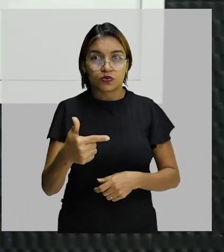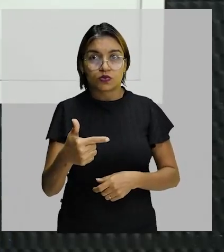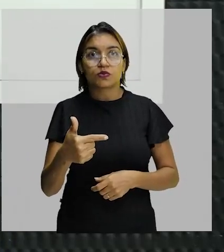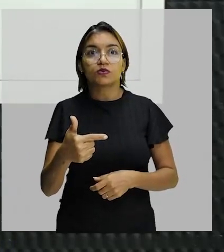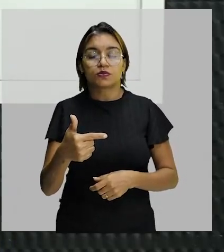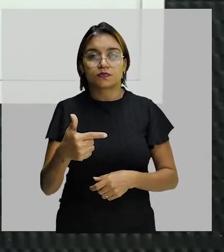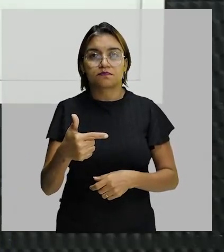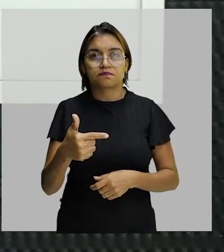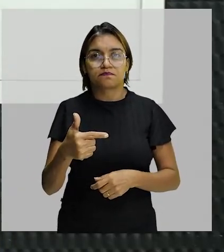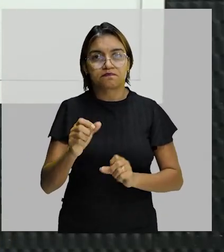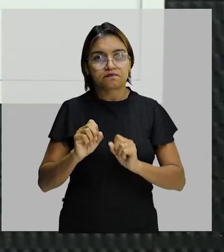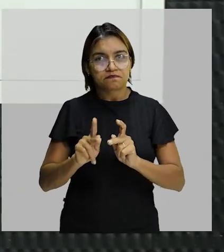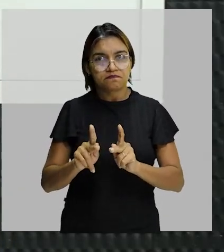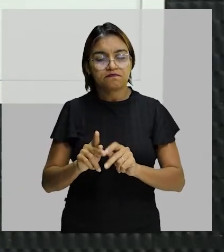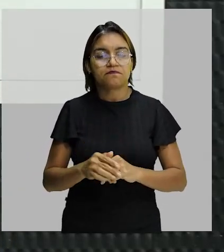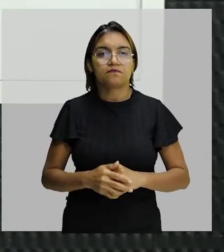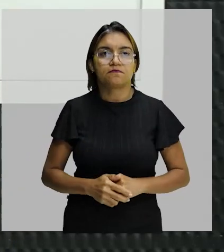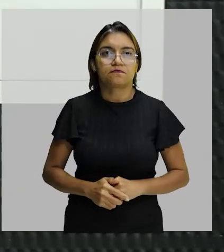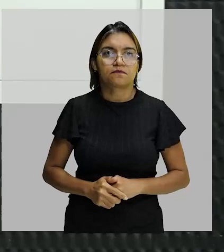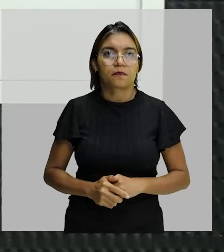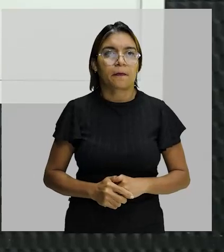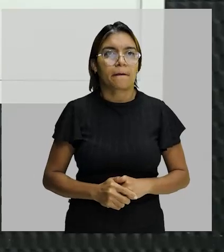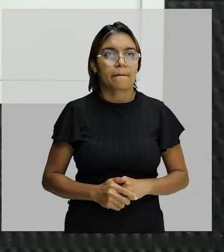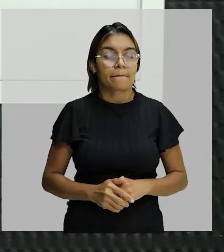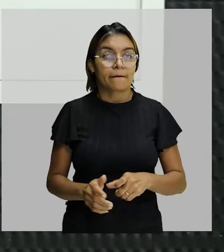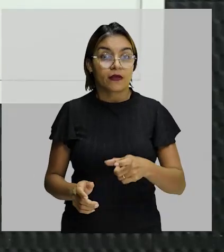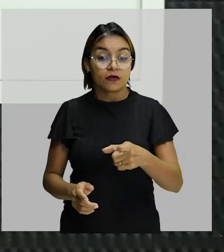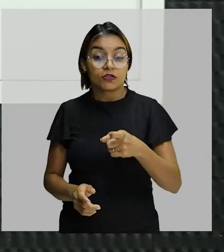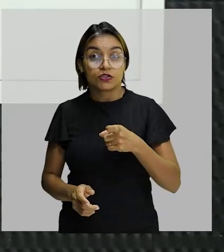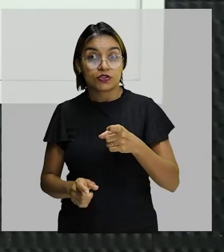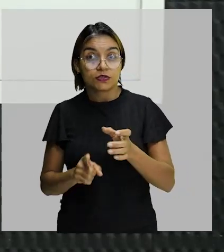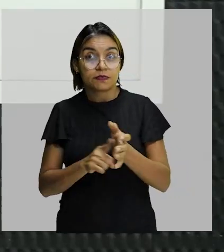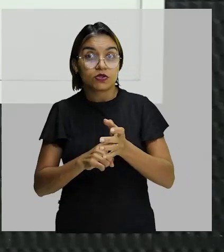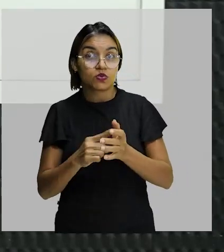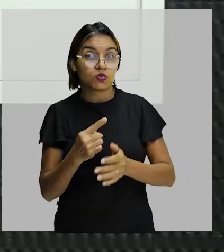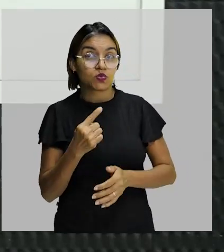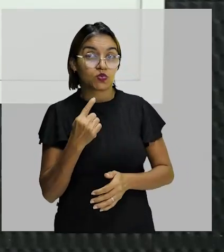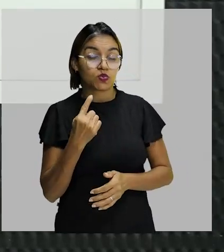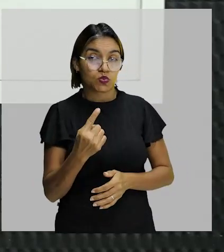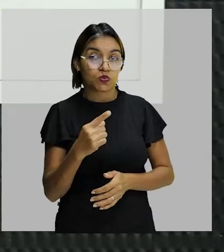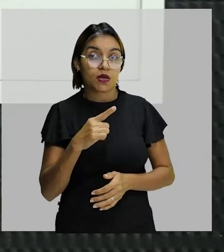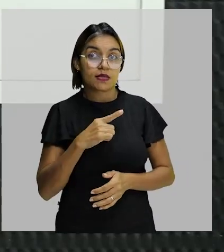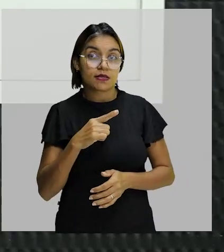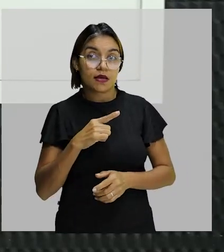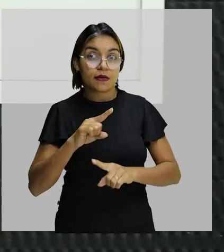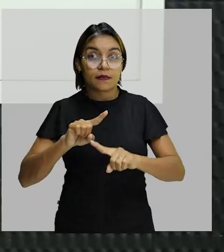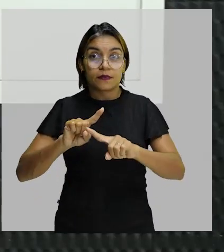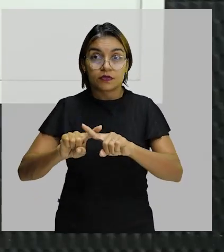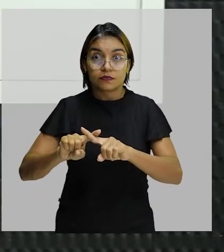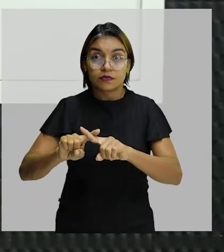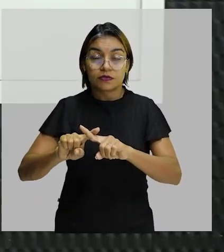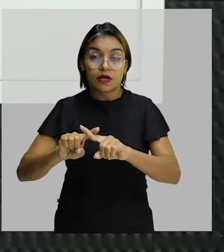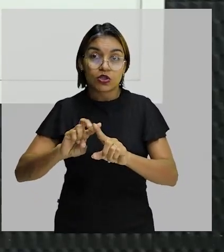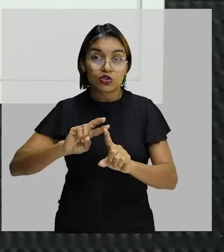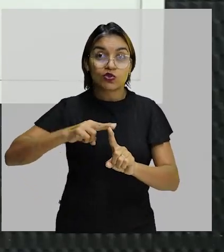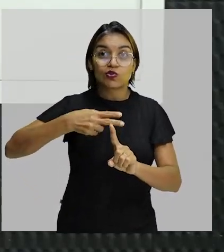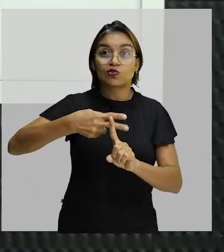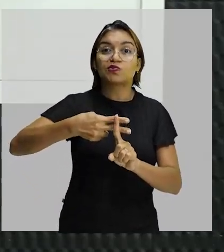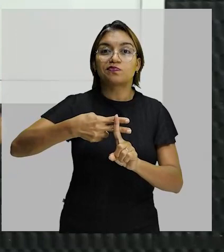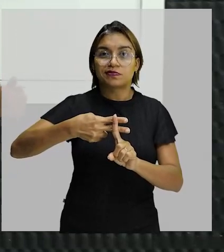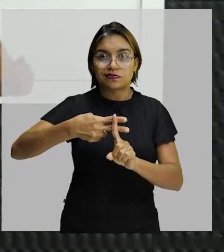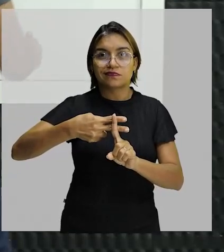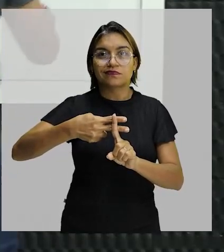só x menos 2. O x menos 1, ele tem multiplicidade dupla. Se ele